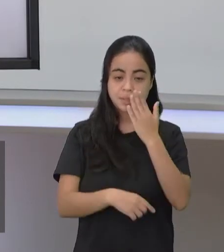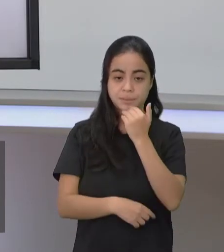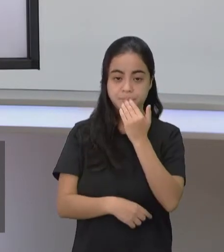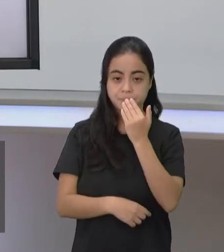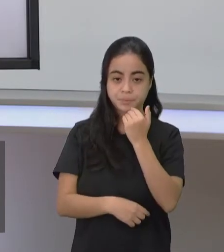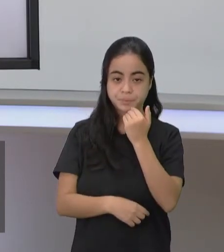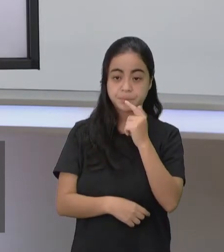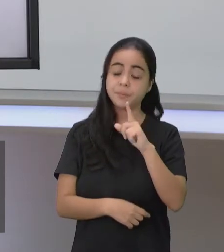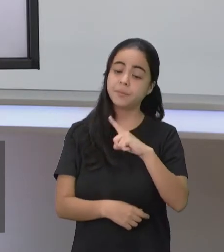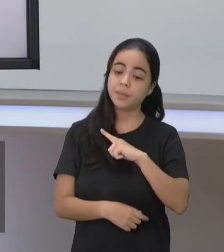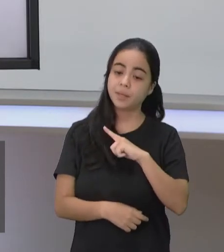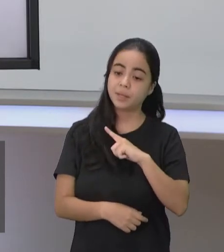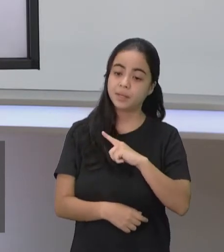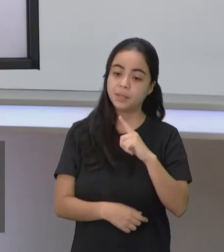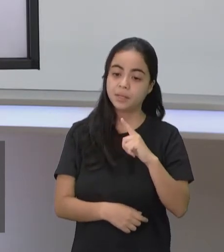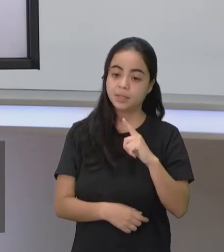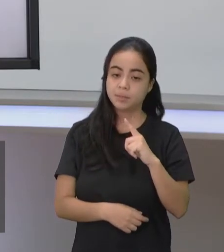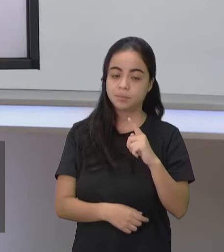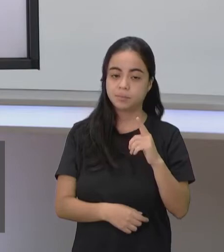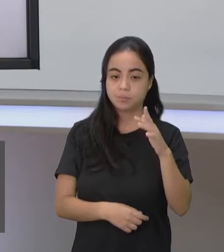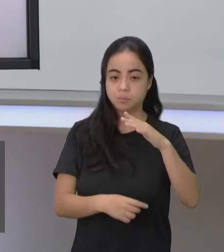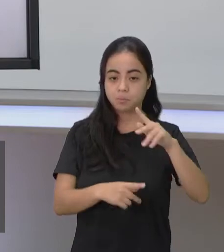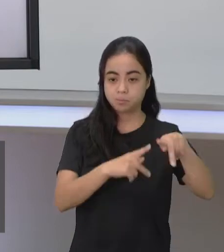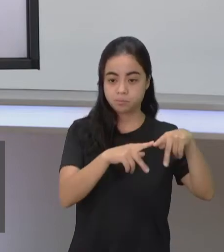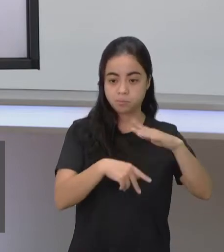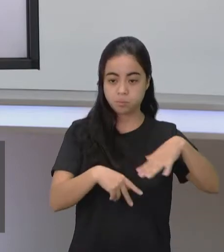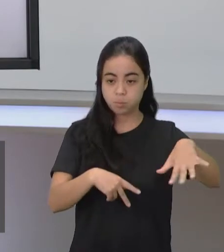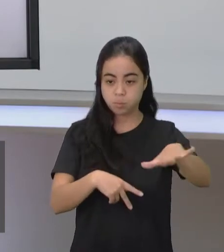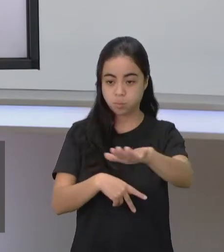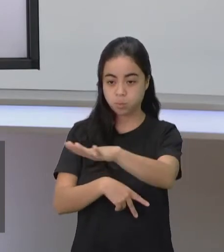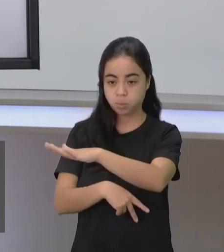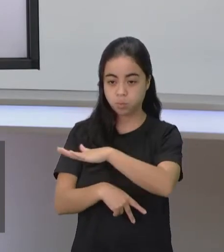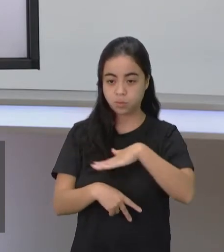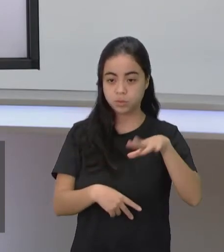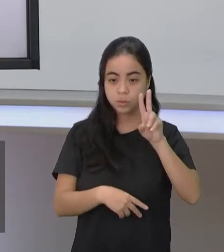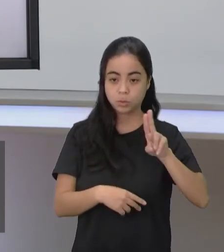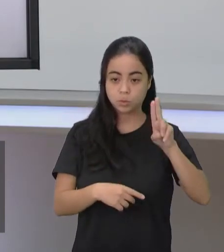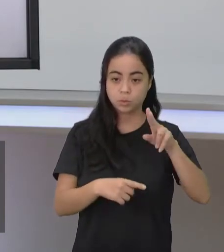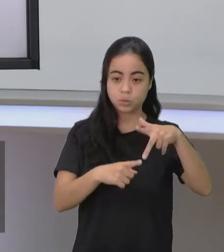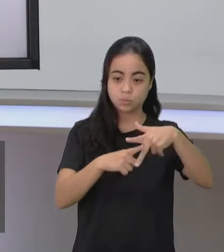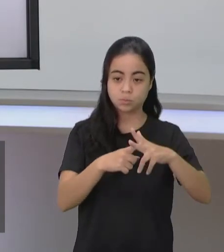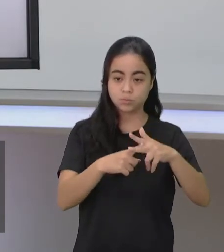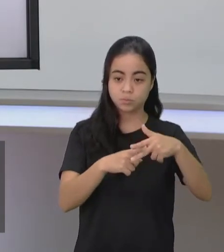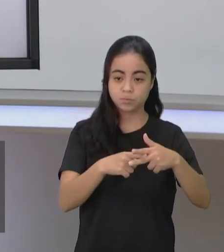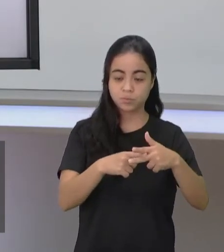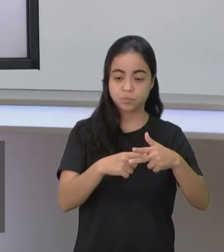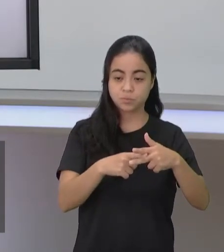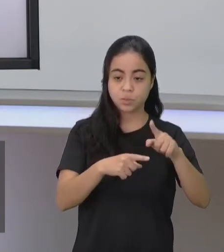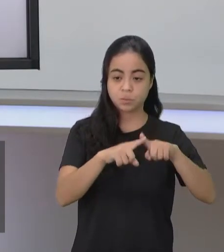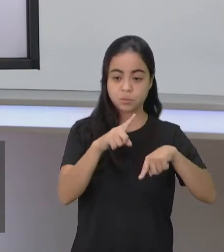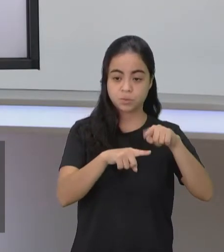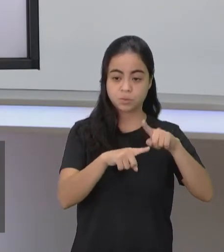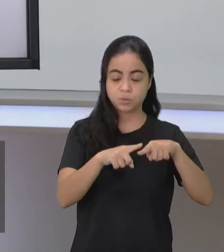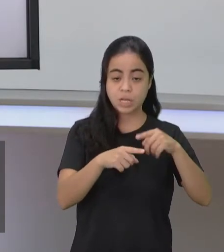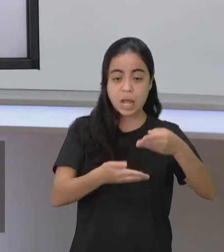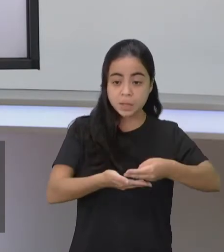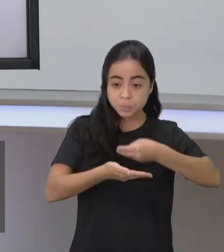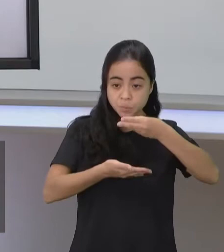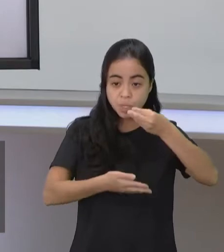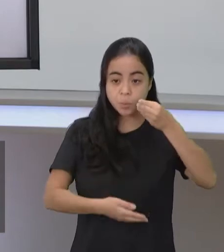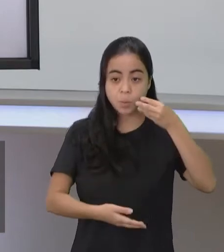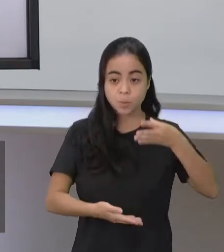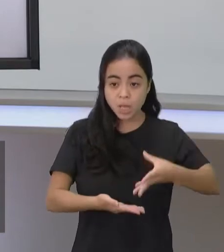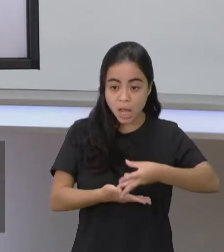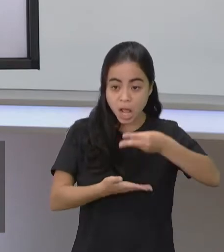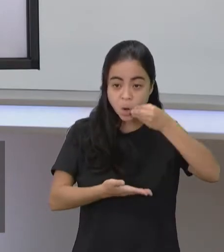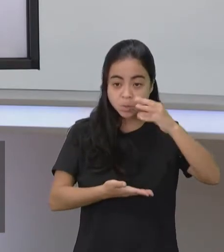que existem existem povos, enfim, que usam diversas ferramentas, desde usar a própria mão para se alimentar, até usar